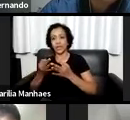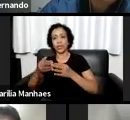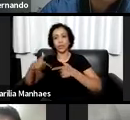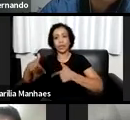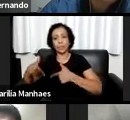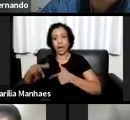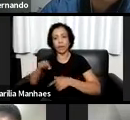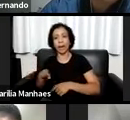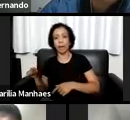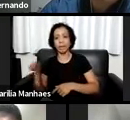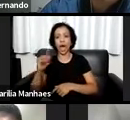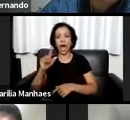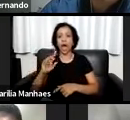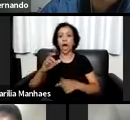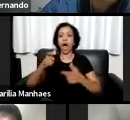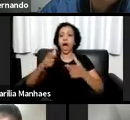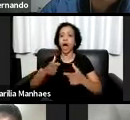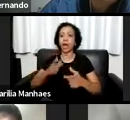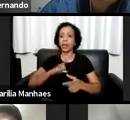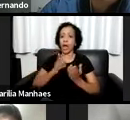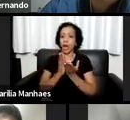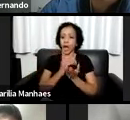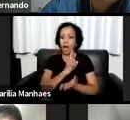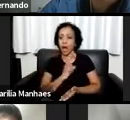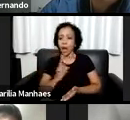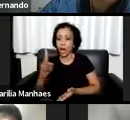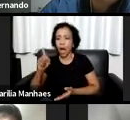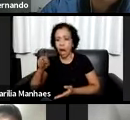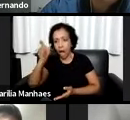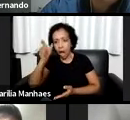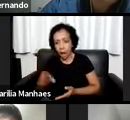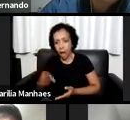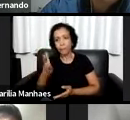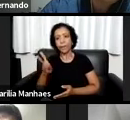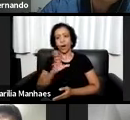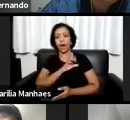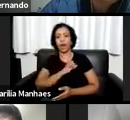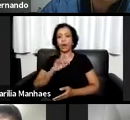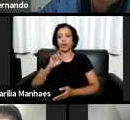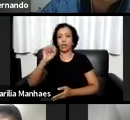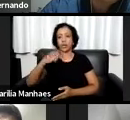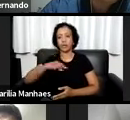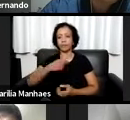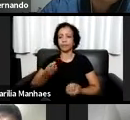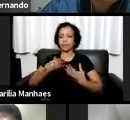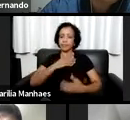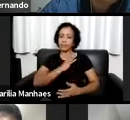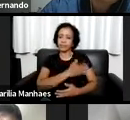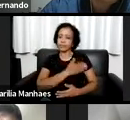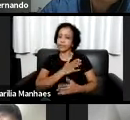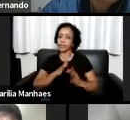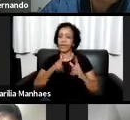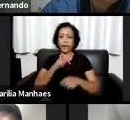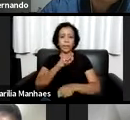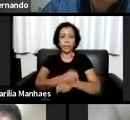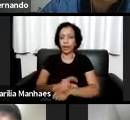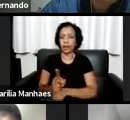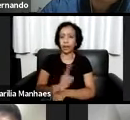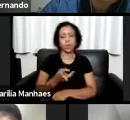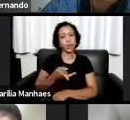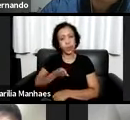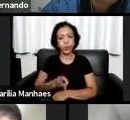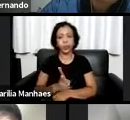nossas casas, onde nós podemos chegar. E anima o coração da gente ver que a Igreja do Senhor não parou. Ela